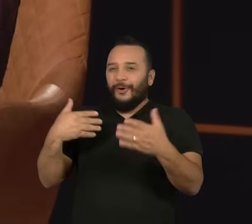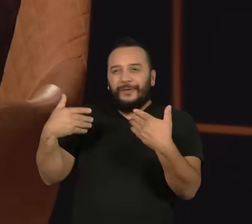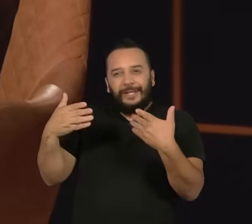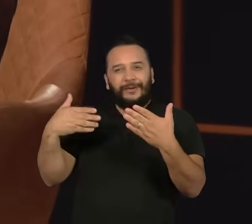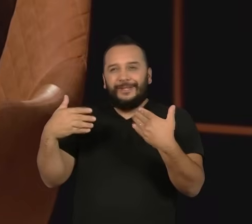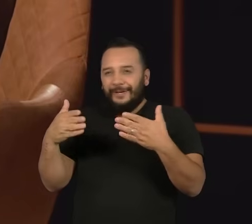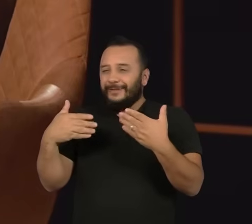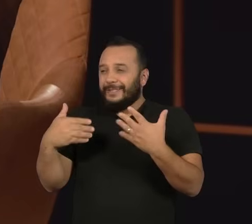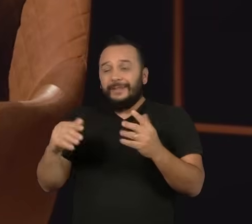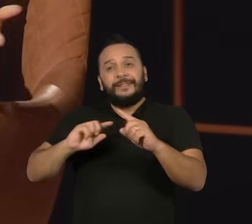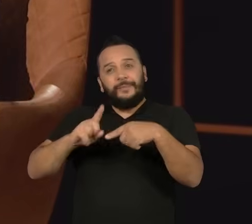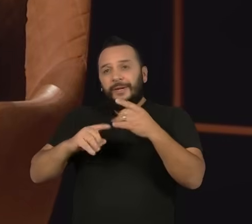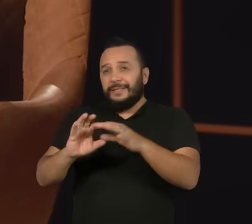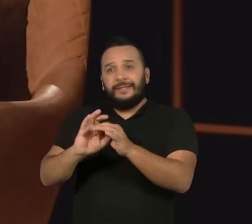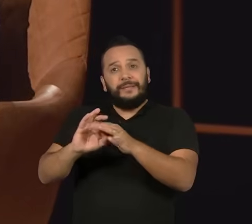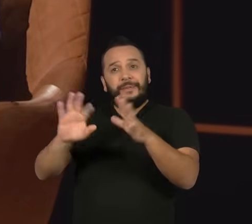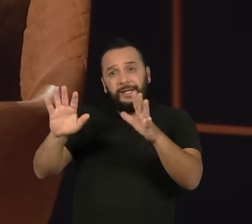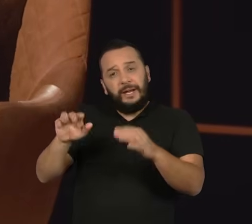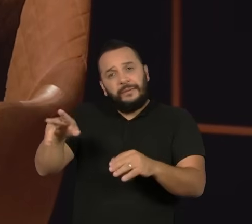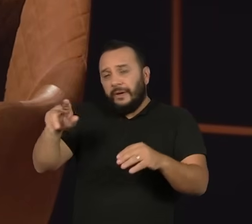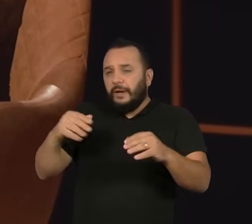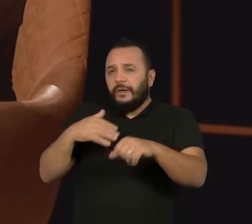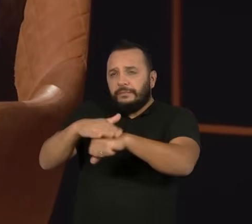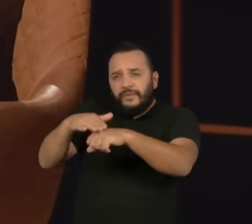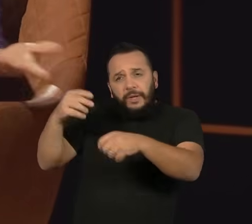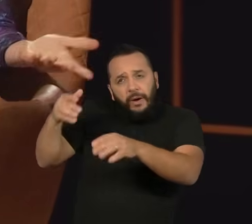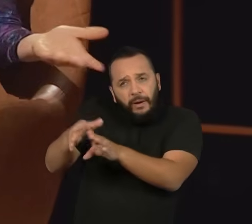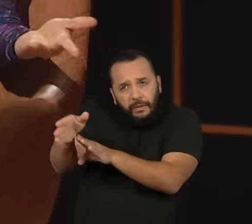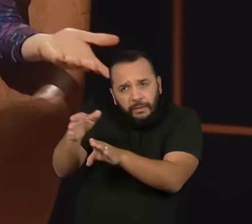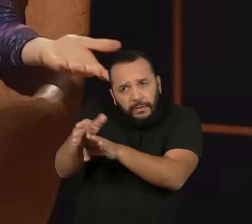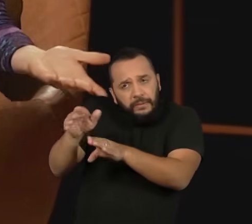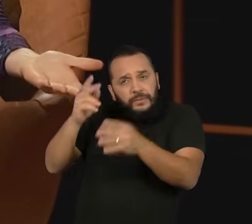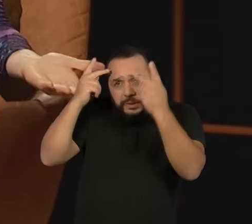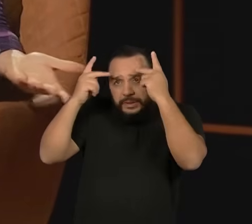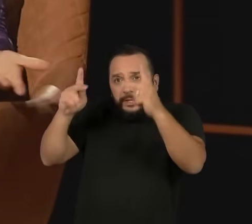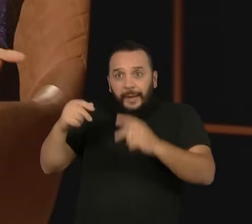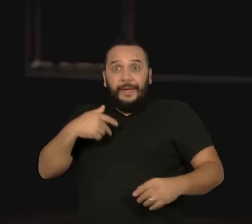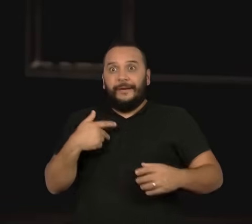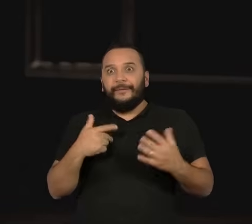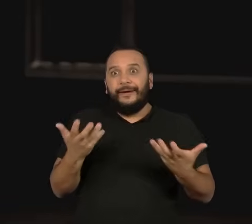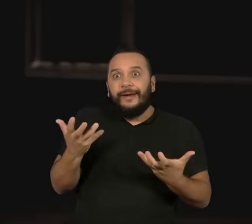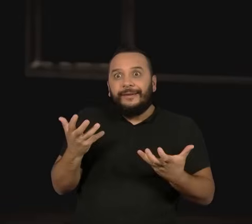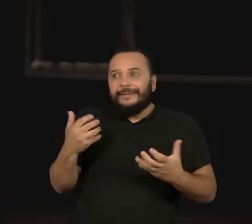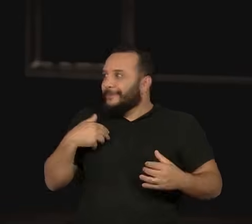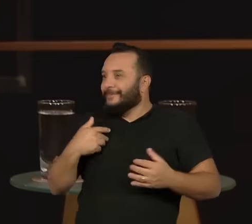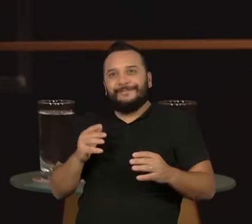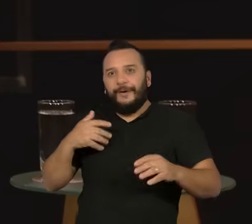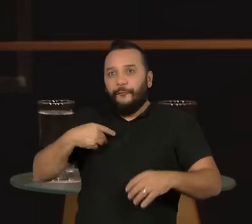final falava, mas filha, você que sabe, você faz o que você quer. Claro que eu fazia o que eu queria.